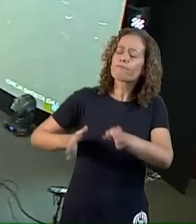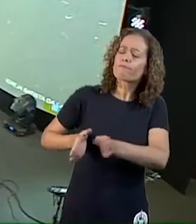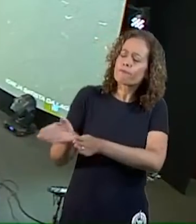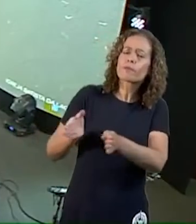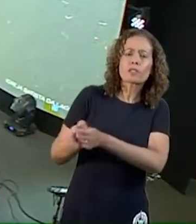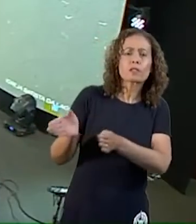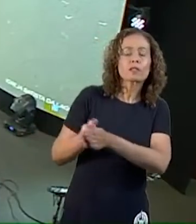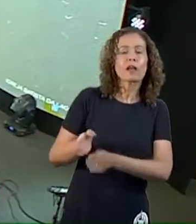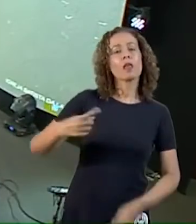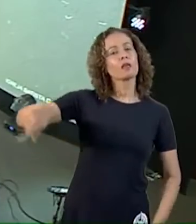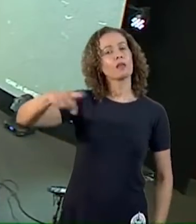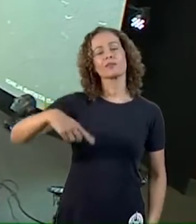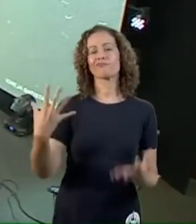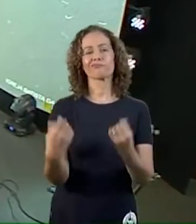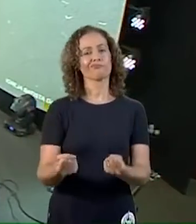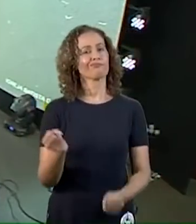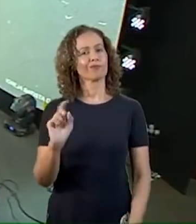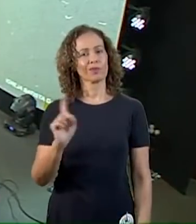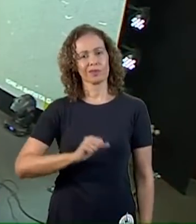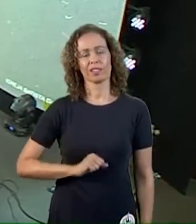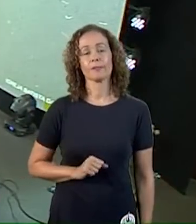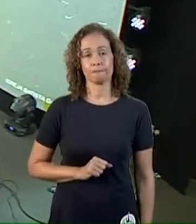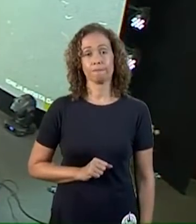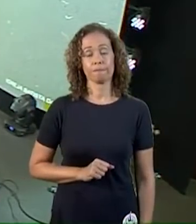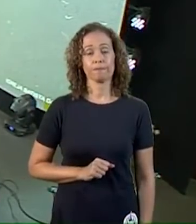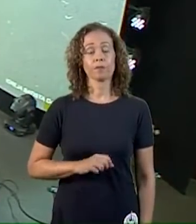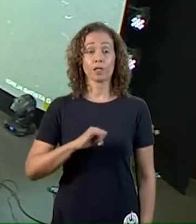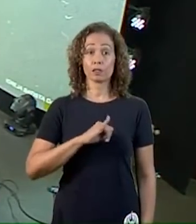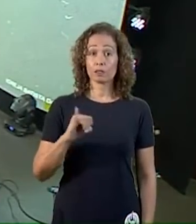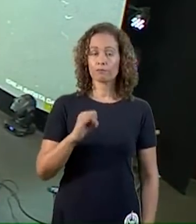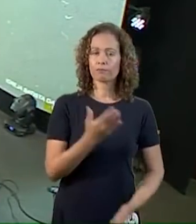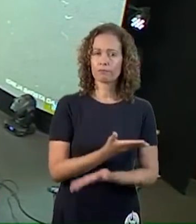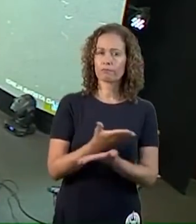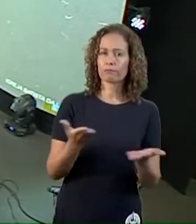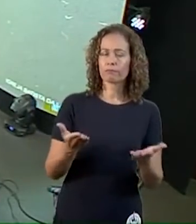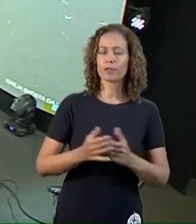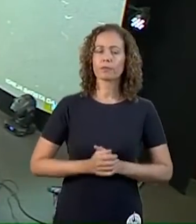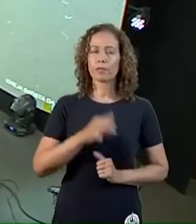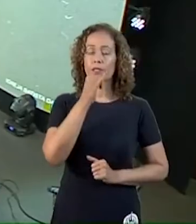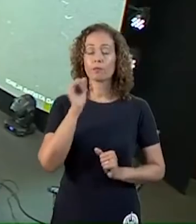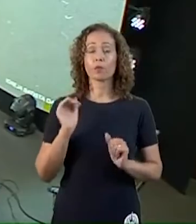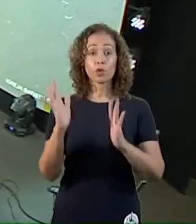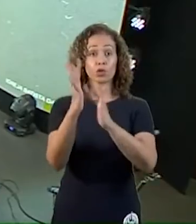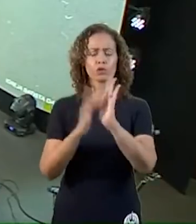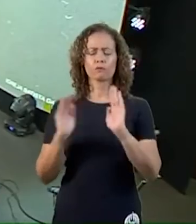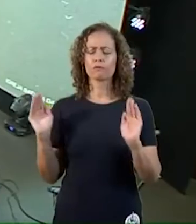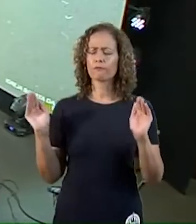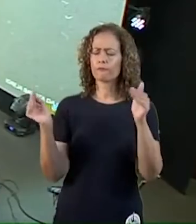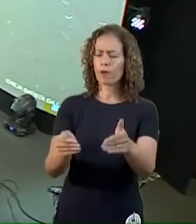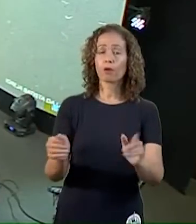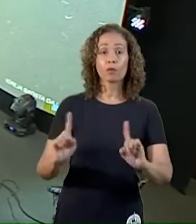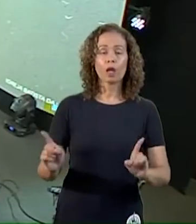bacana. Eles não aceitam. Quando você não está, quando Jesus não é o centro, a disciplina do Senhor